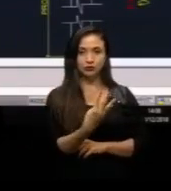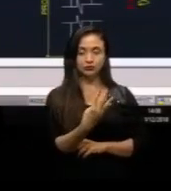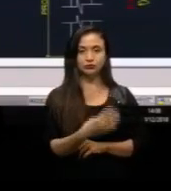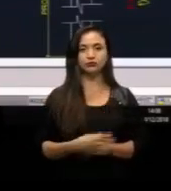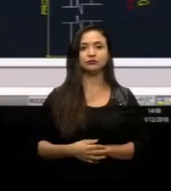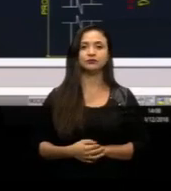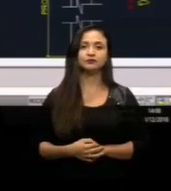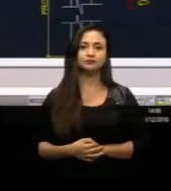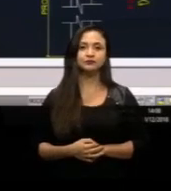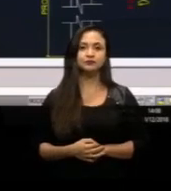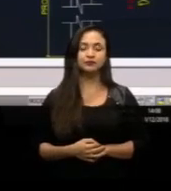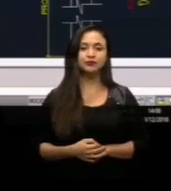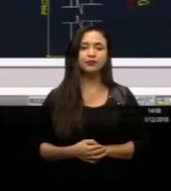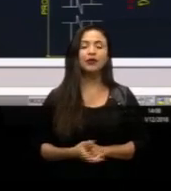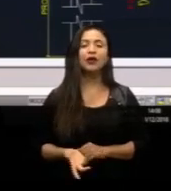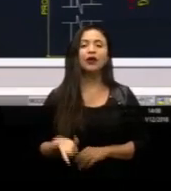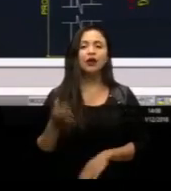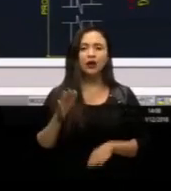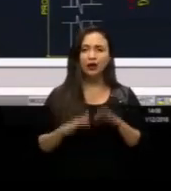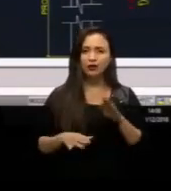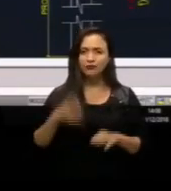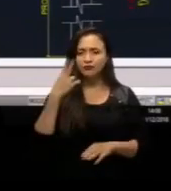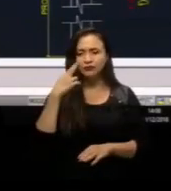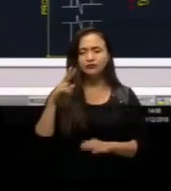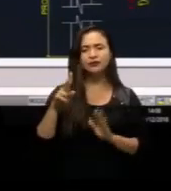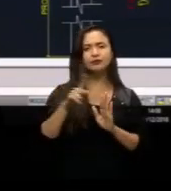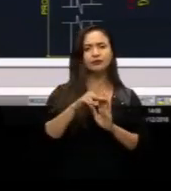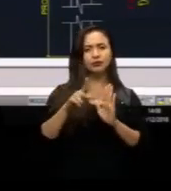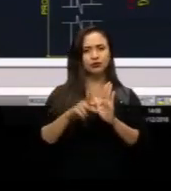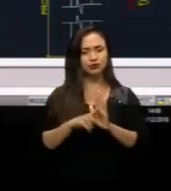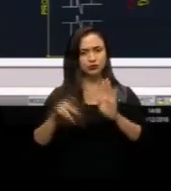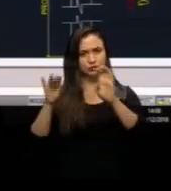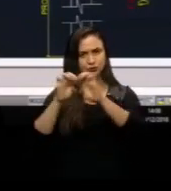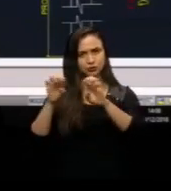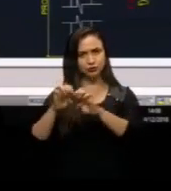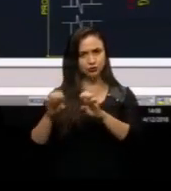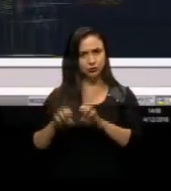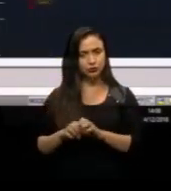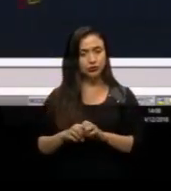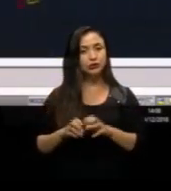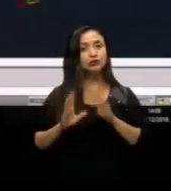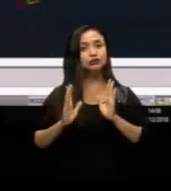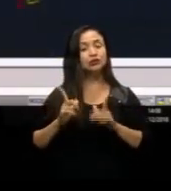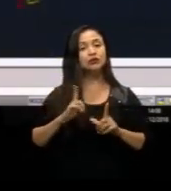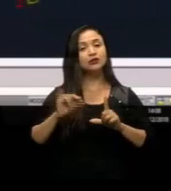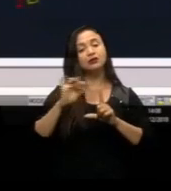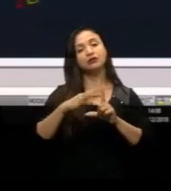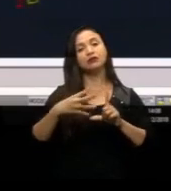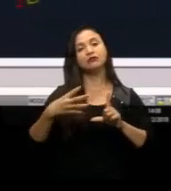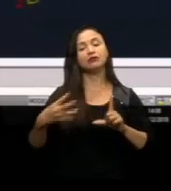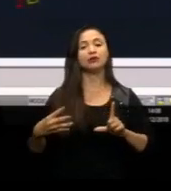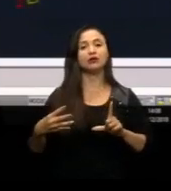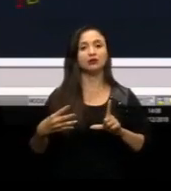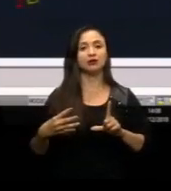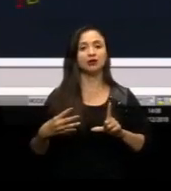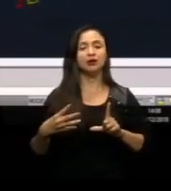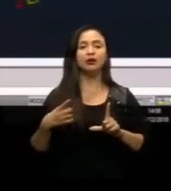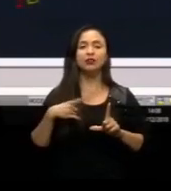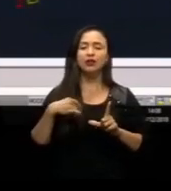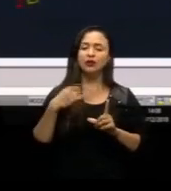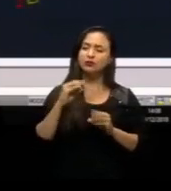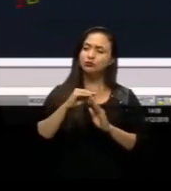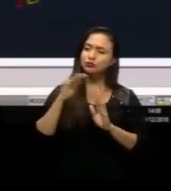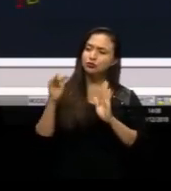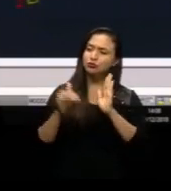4. Geralmente, quando você pega um projeto estrutural, ele já te vem com uma tabela compondo